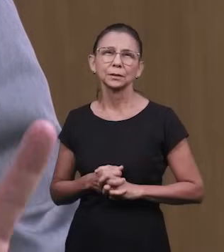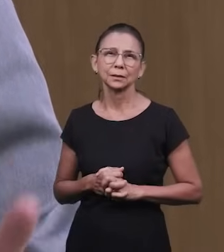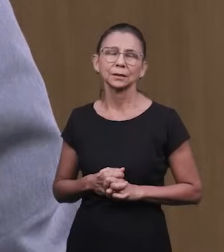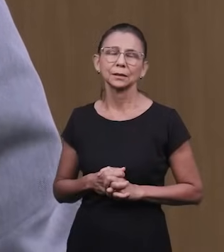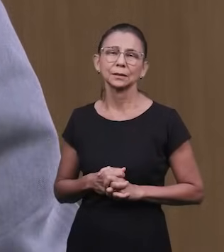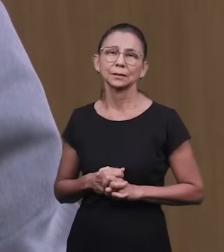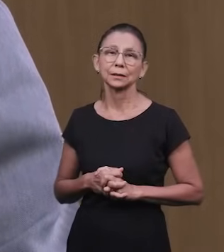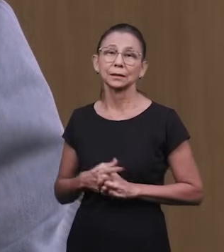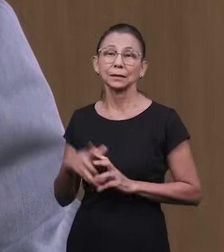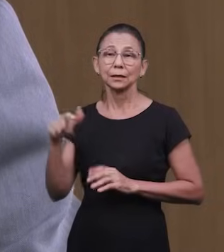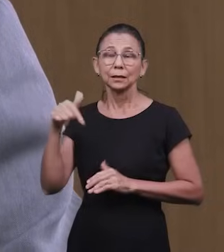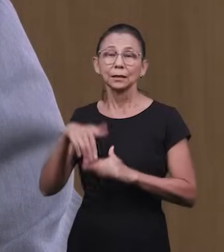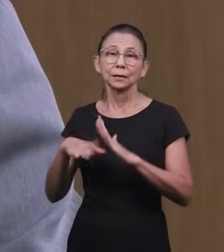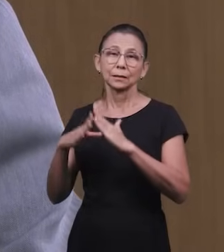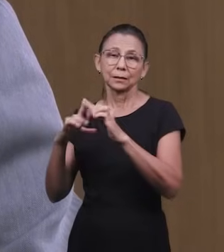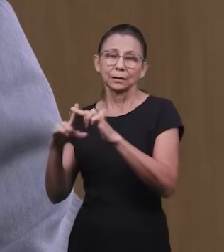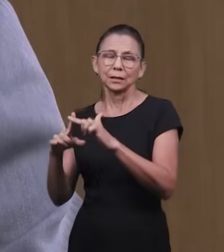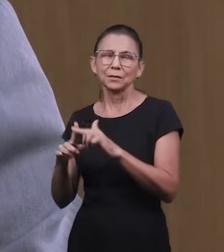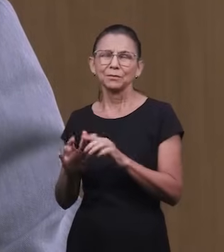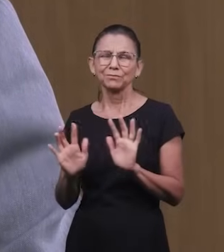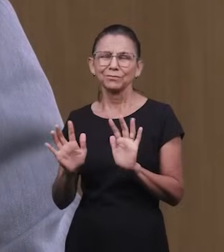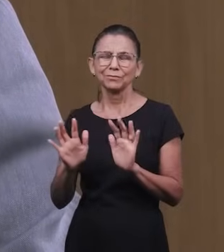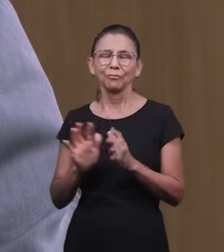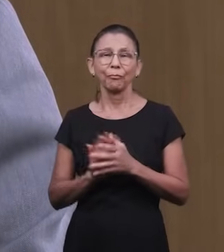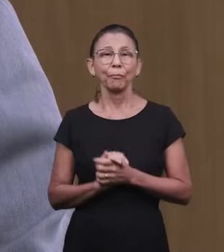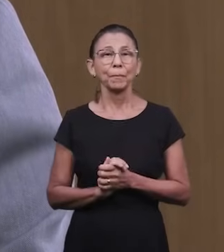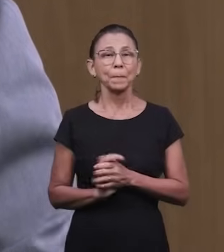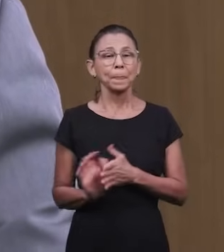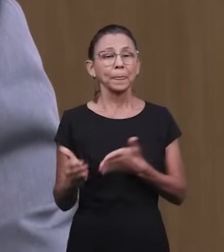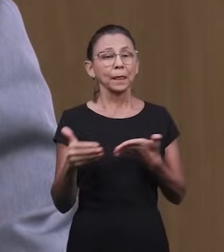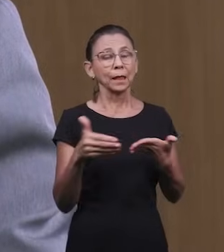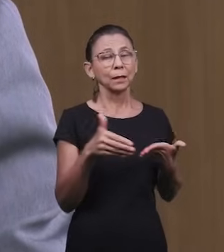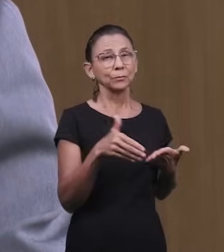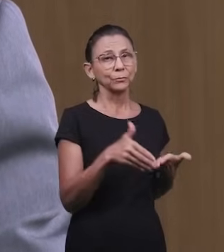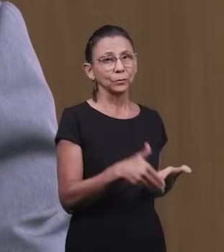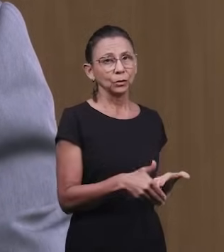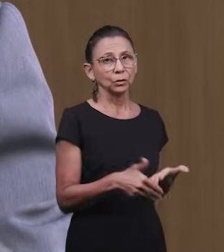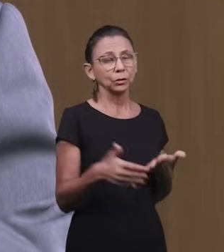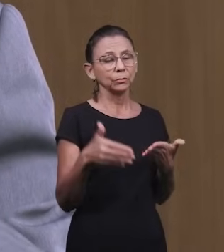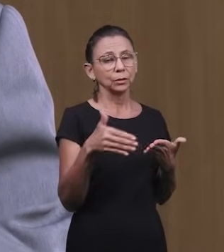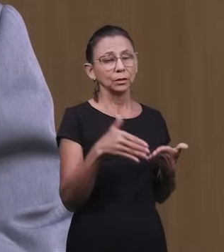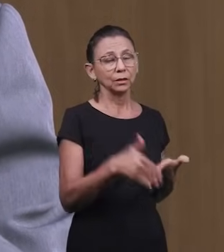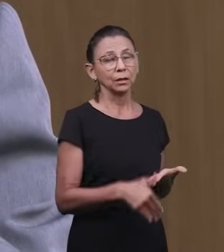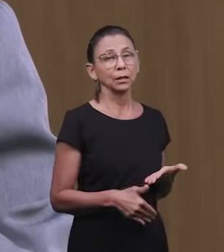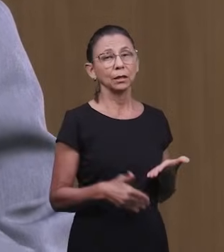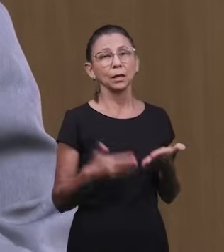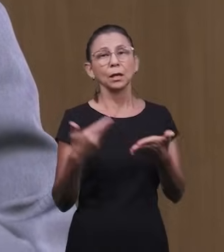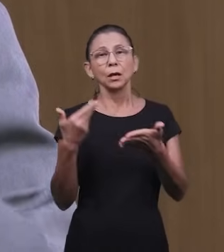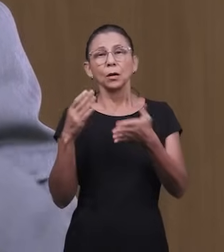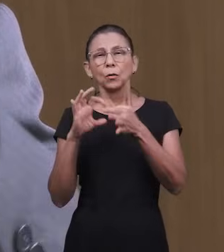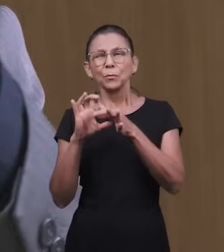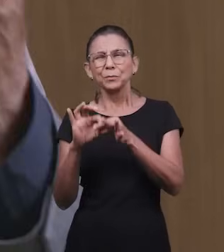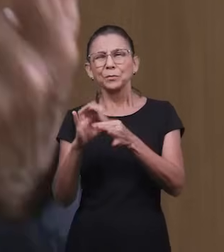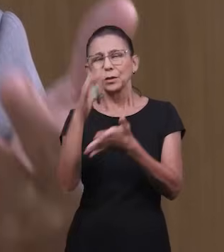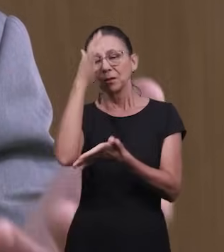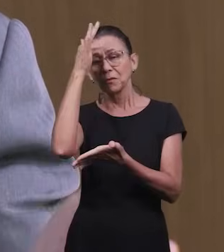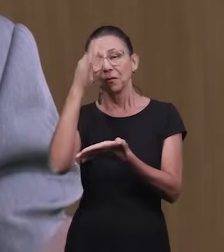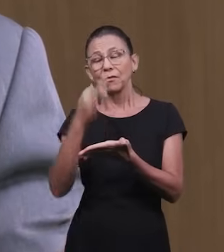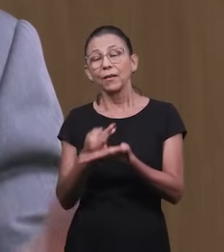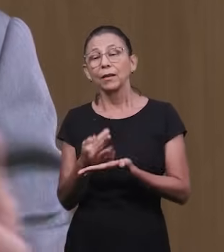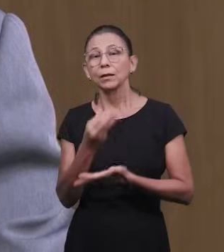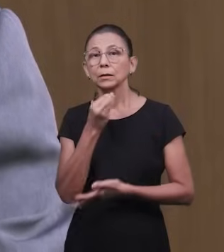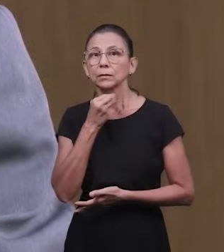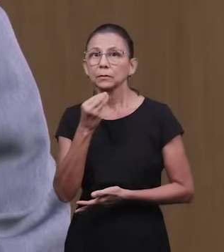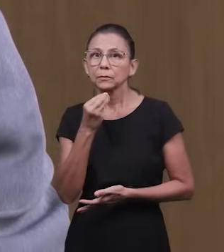começou a frequentar outros lugares e foi esfriando, foi perdendo a comunhão, foi perdendo